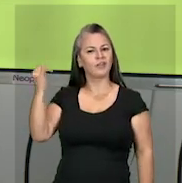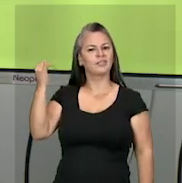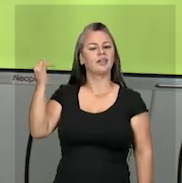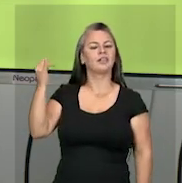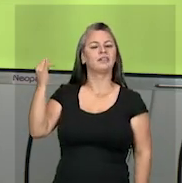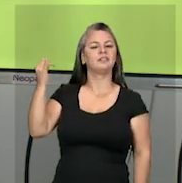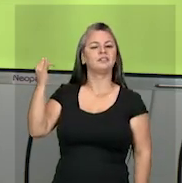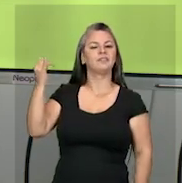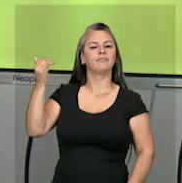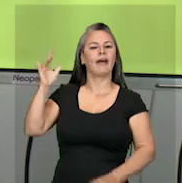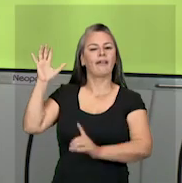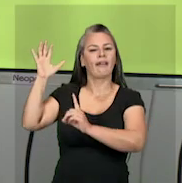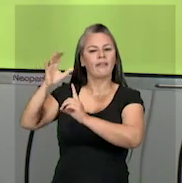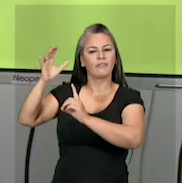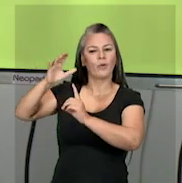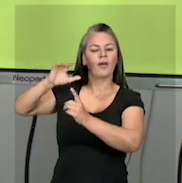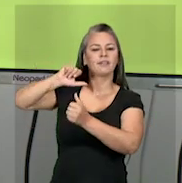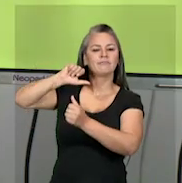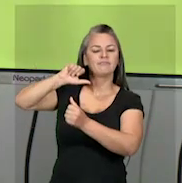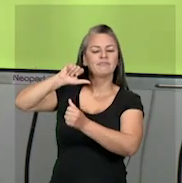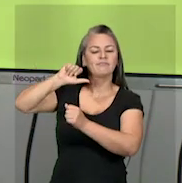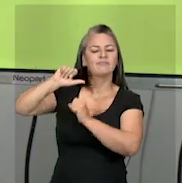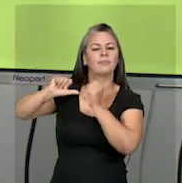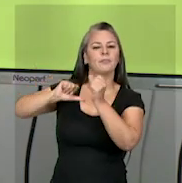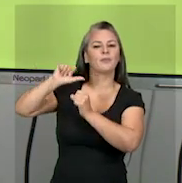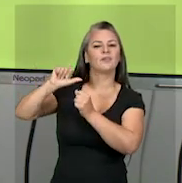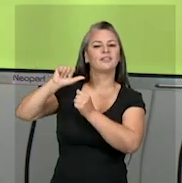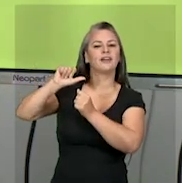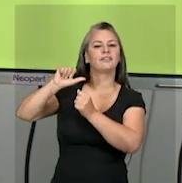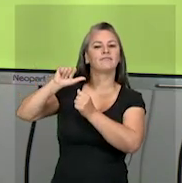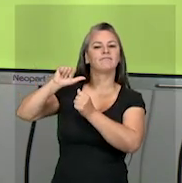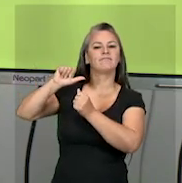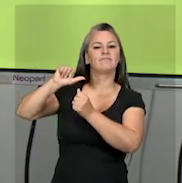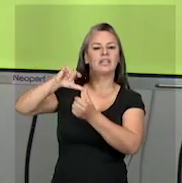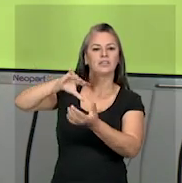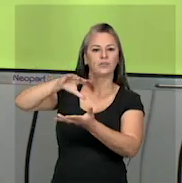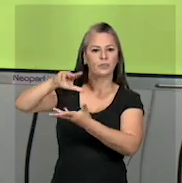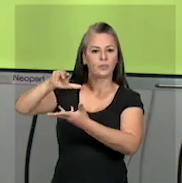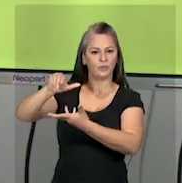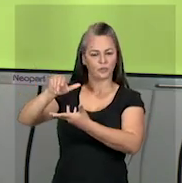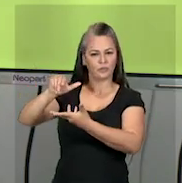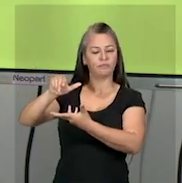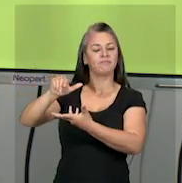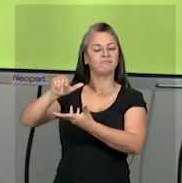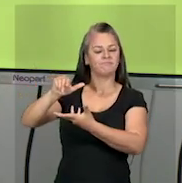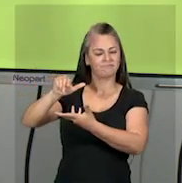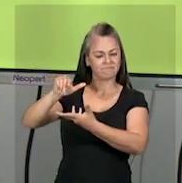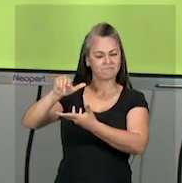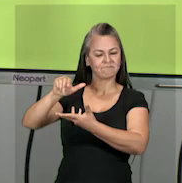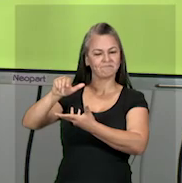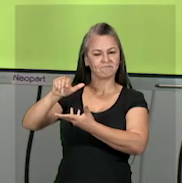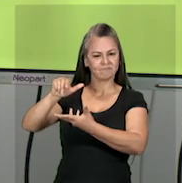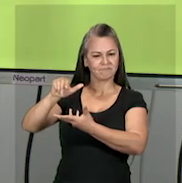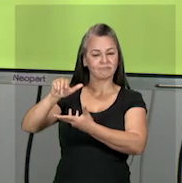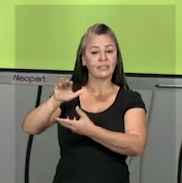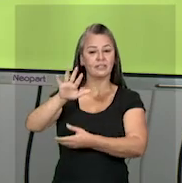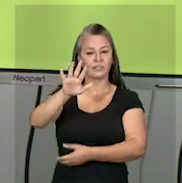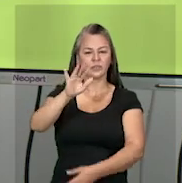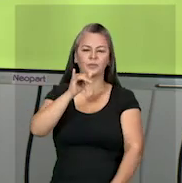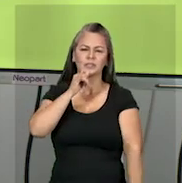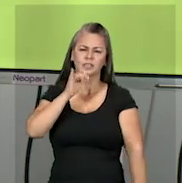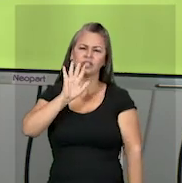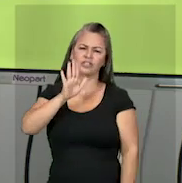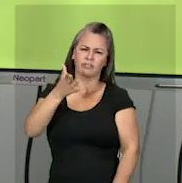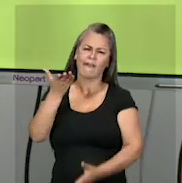ela faz uma quebra, né? Muitas coisas acontecem, muitas transformações acontecem depois da Revolução Francesa. Como a gente já viu, a